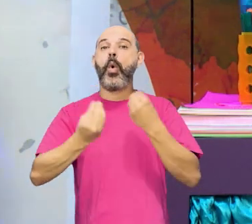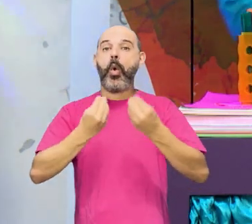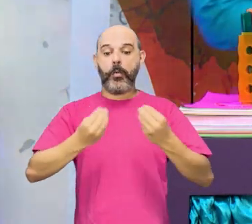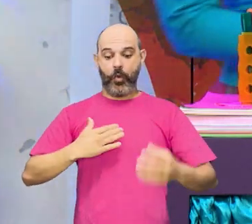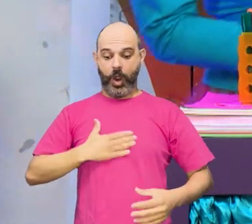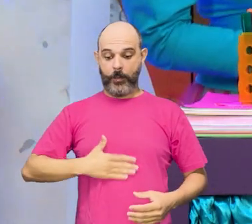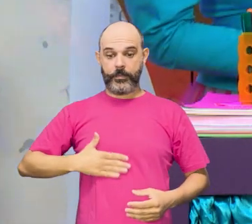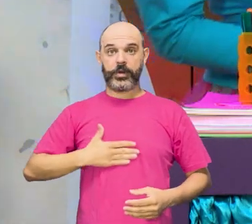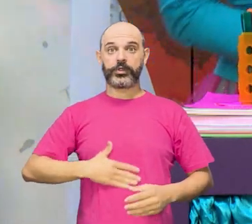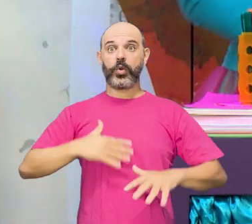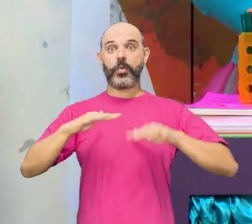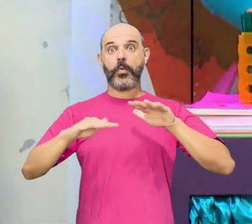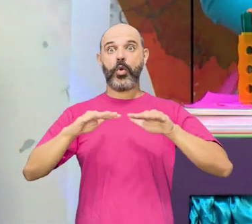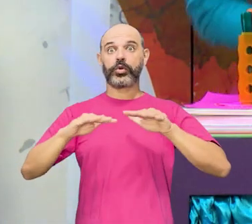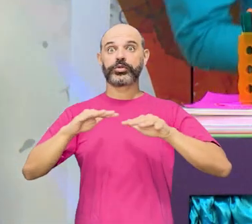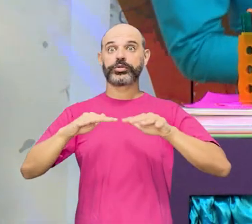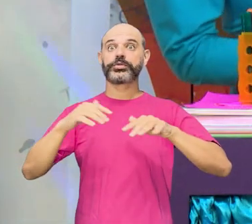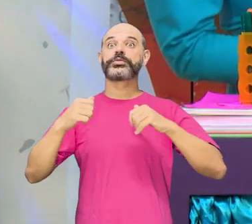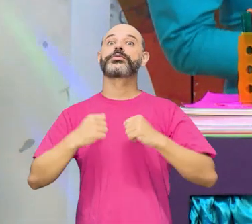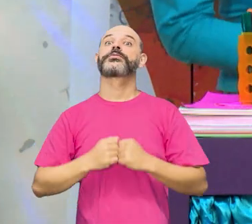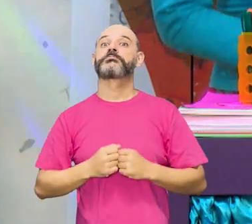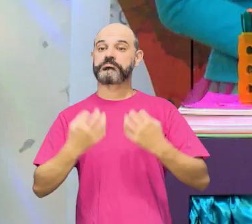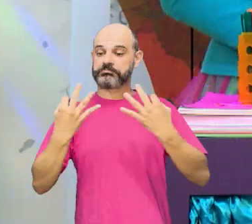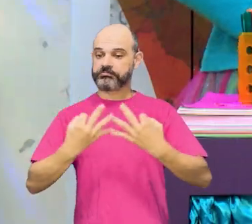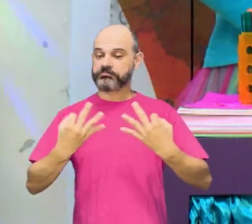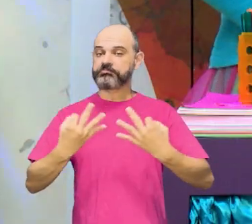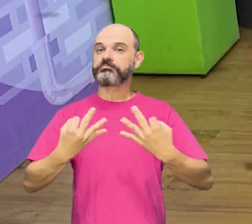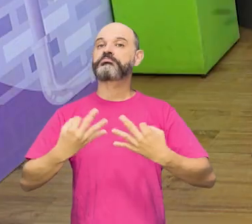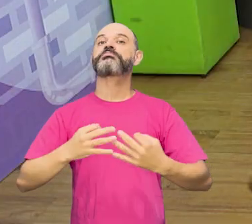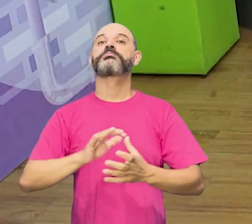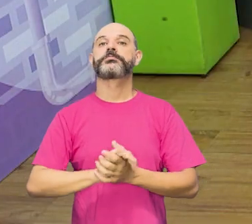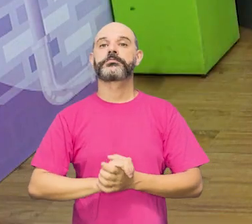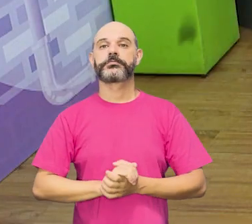mexendo o abdômen de maneira precisa.